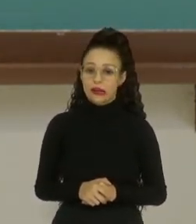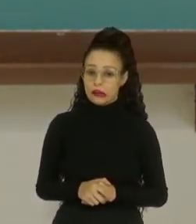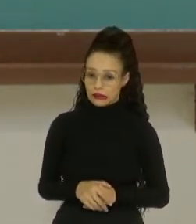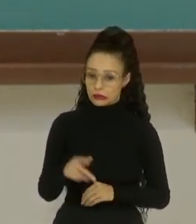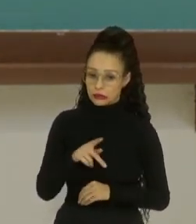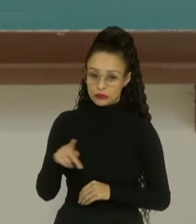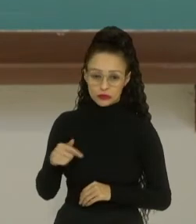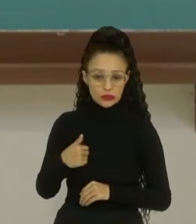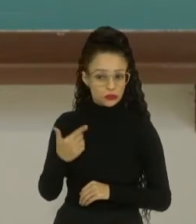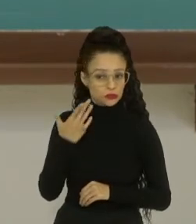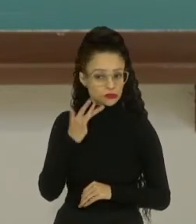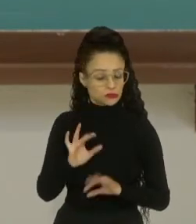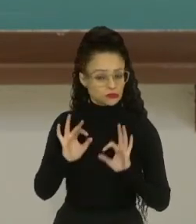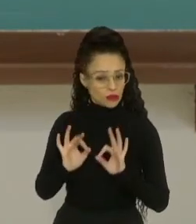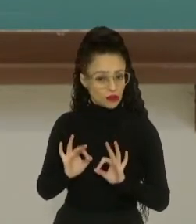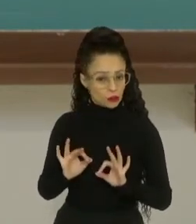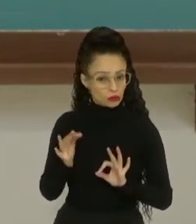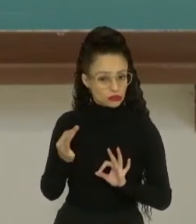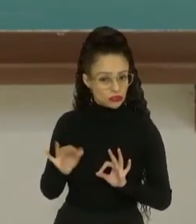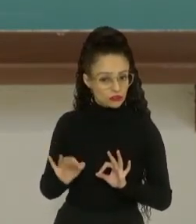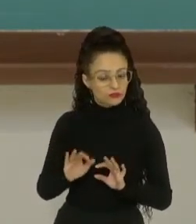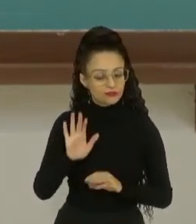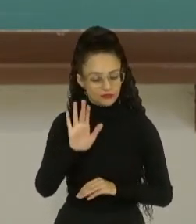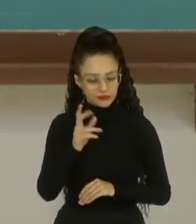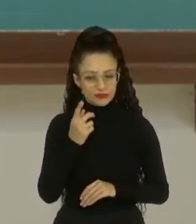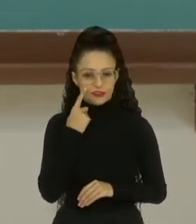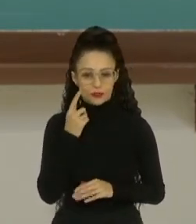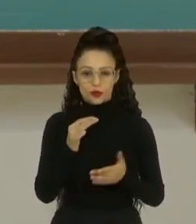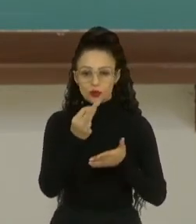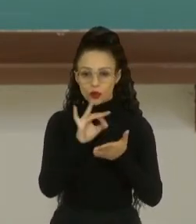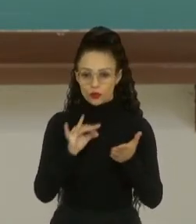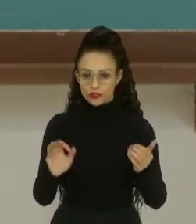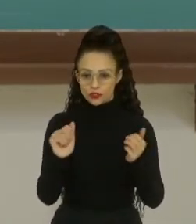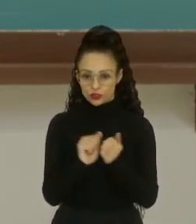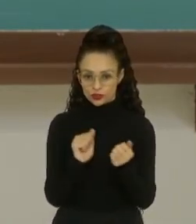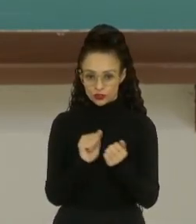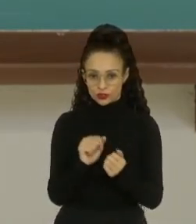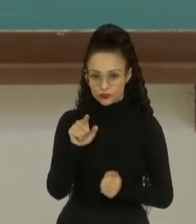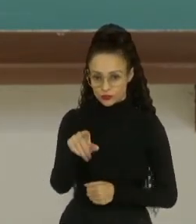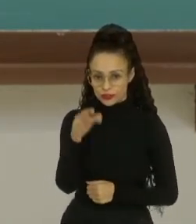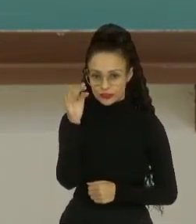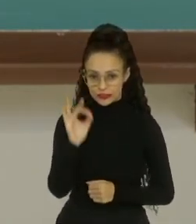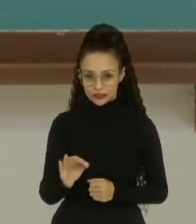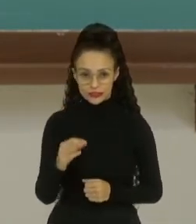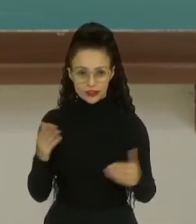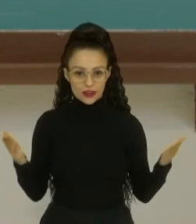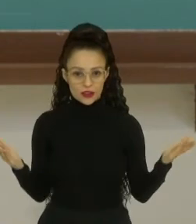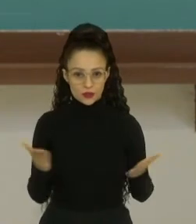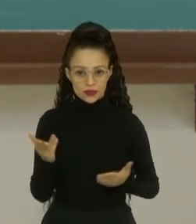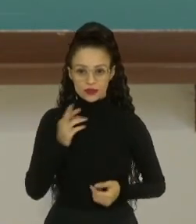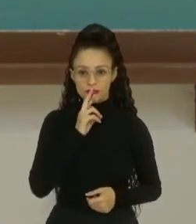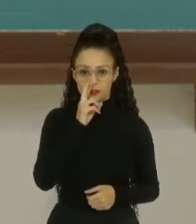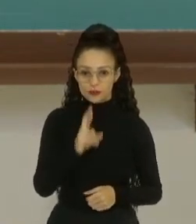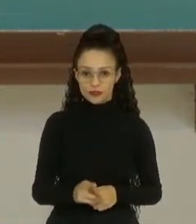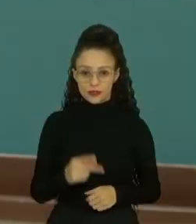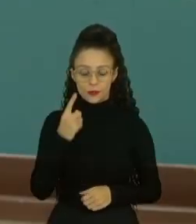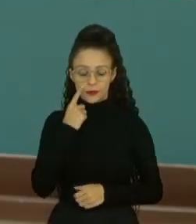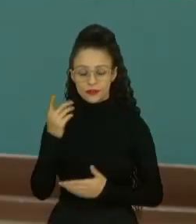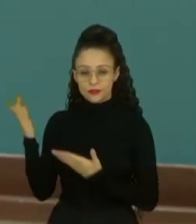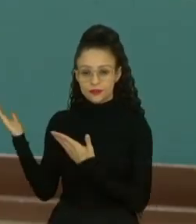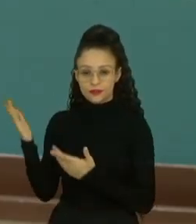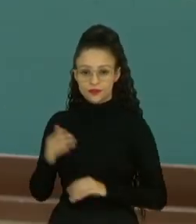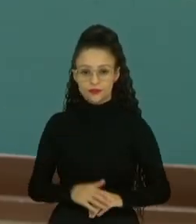professor, eu não tenho certeza se eu acertei. Ah, então vamos conferir juntos aí para você acertar então a resposta. Olha